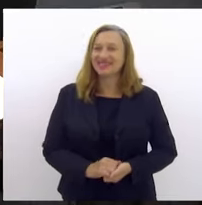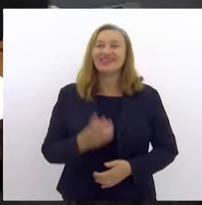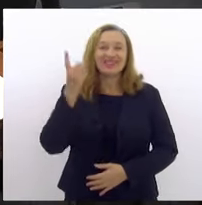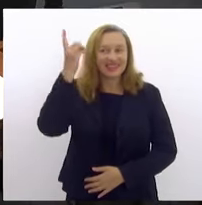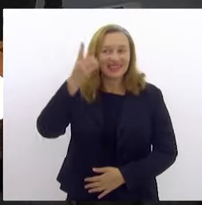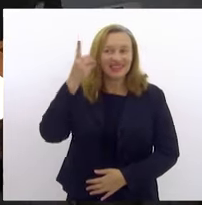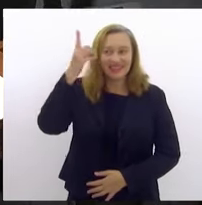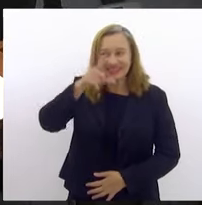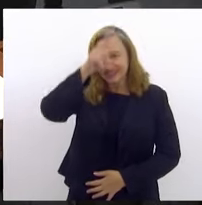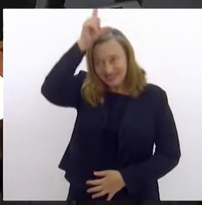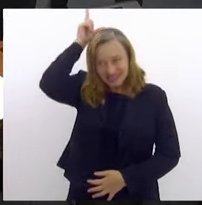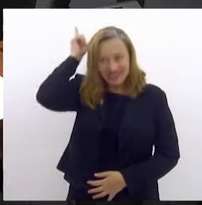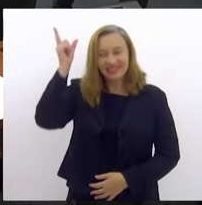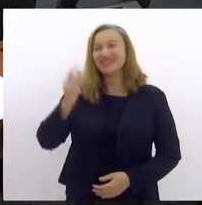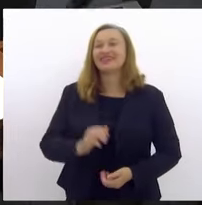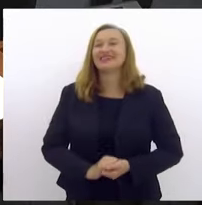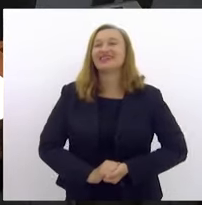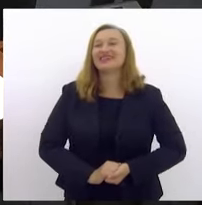Paulo.